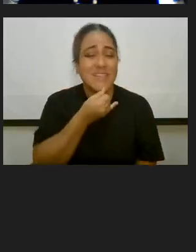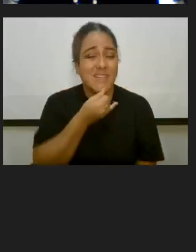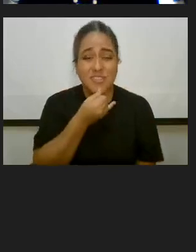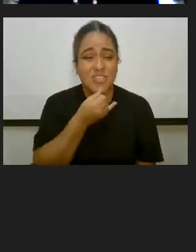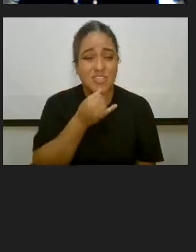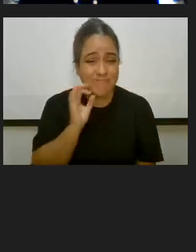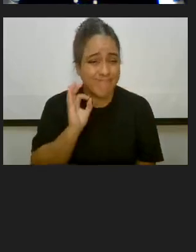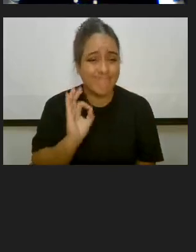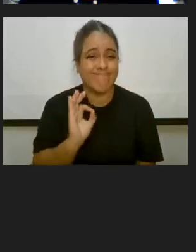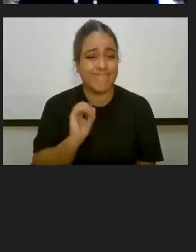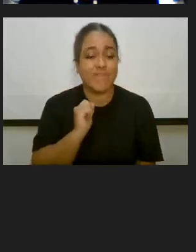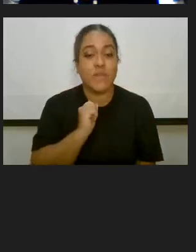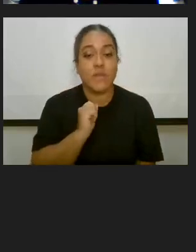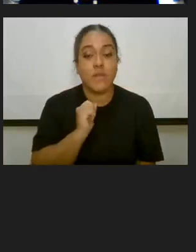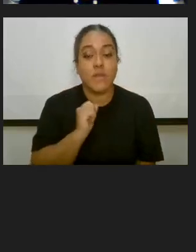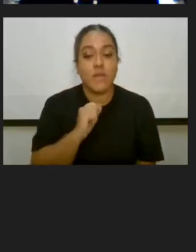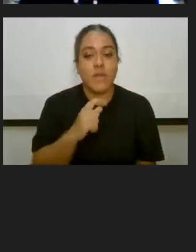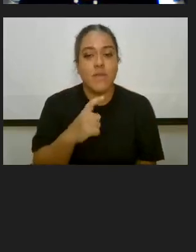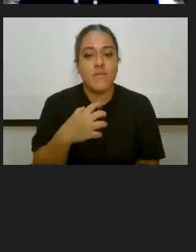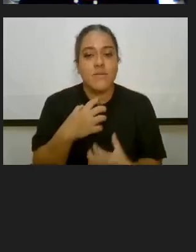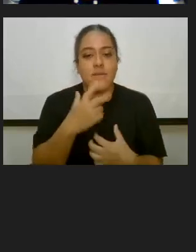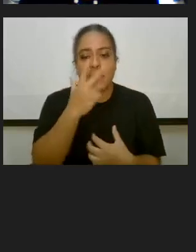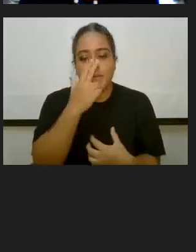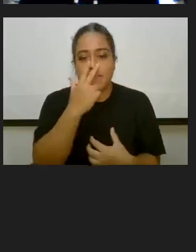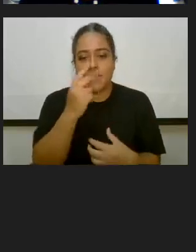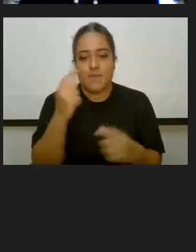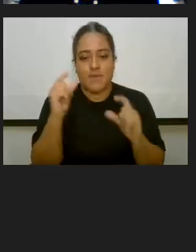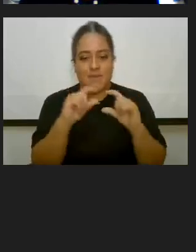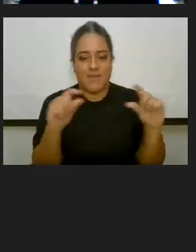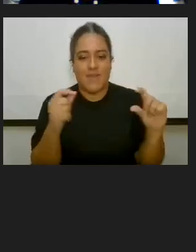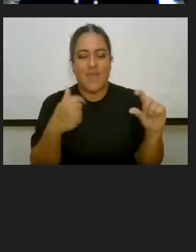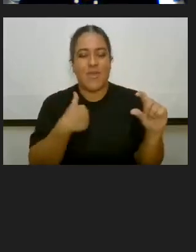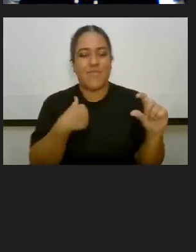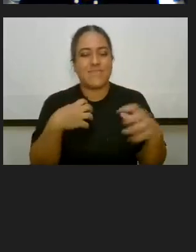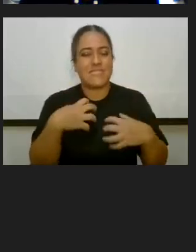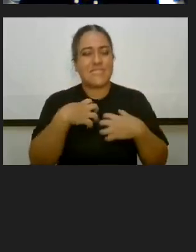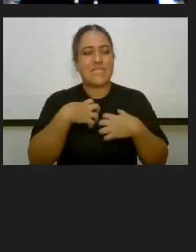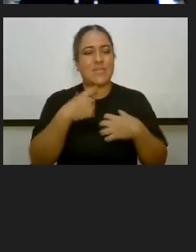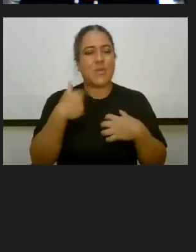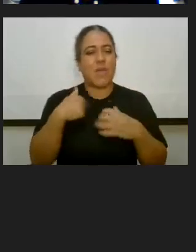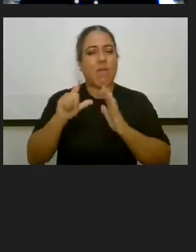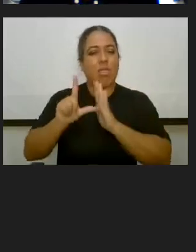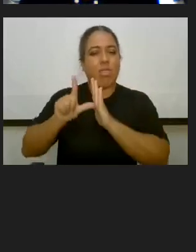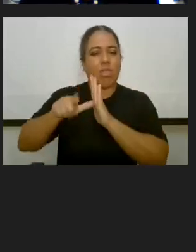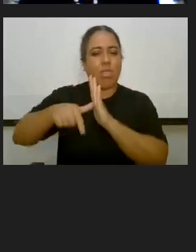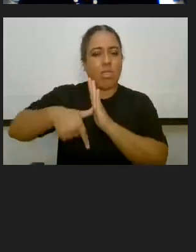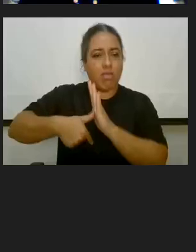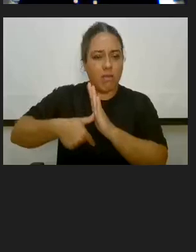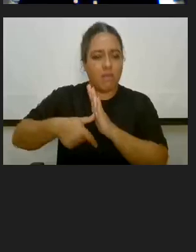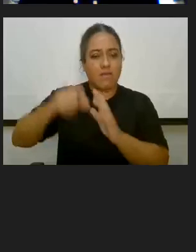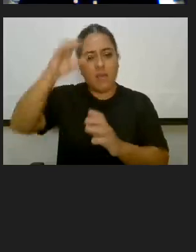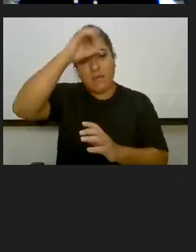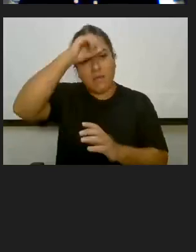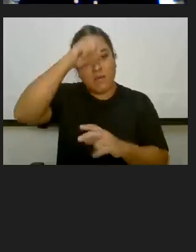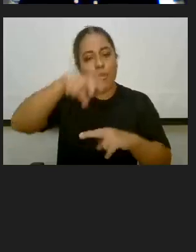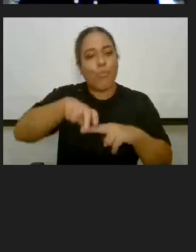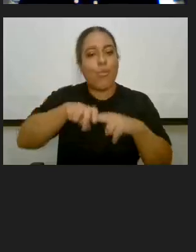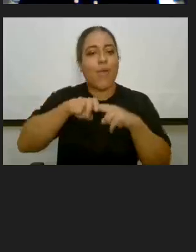Que sinto que fiquei para trás no meu aprendizado por causa da pandemia. Aqui, ó,